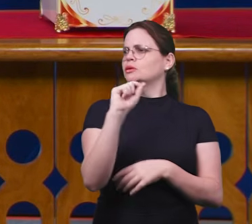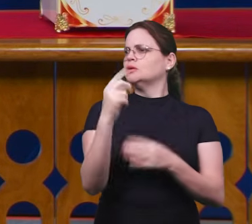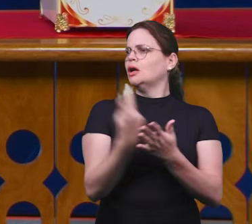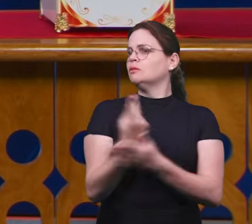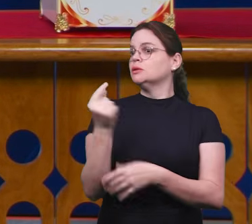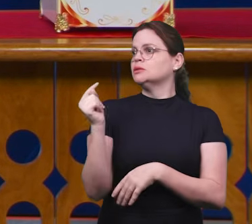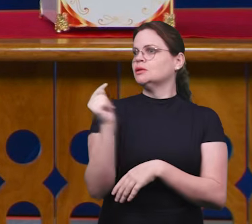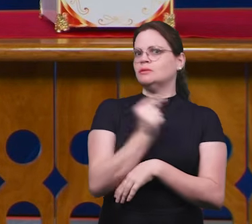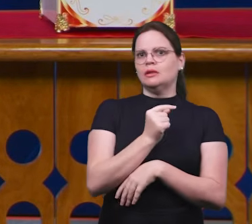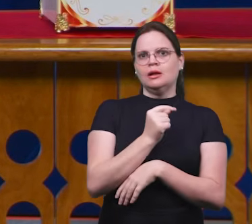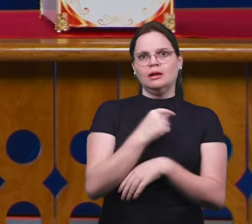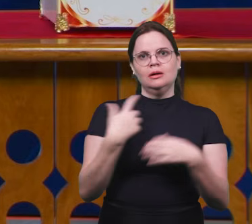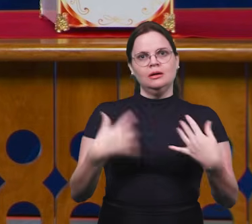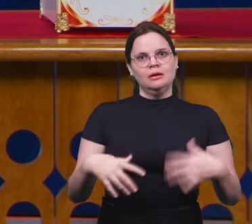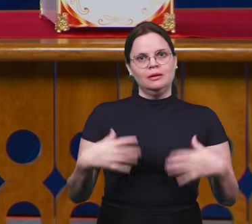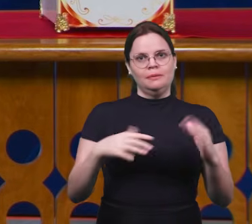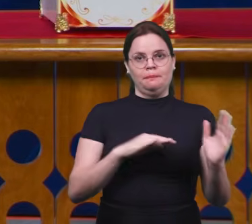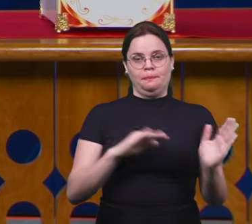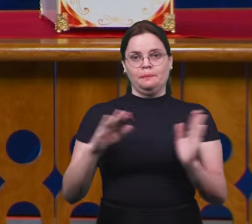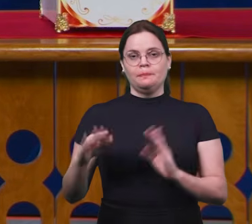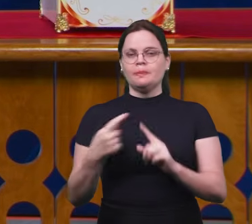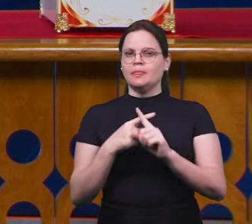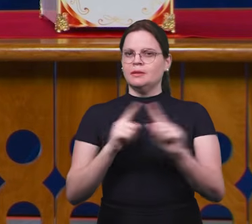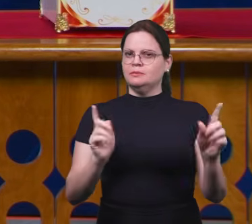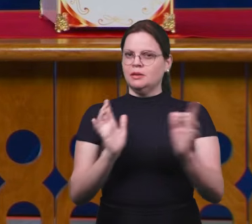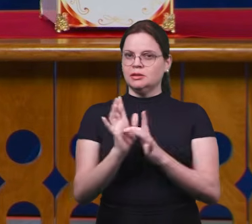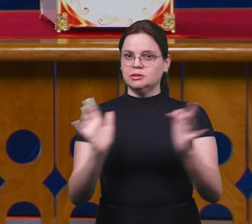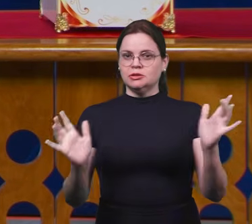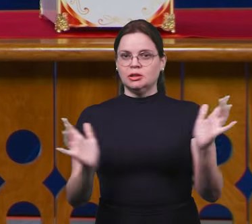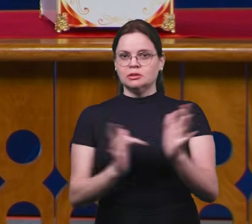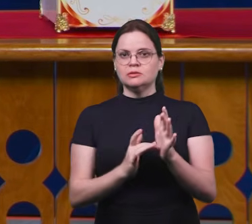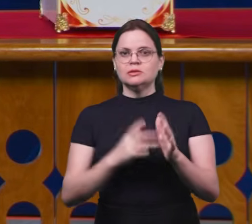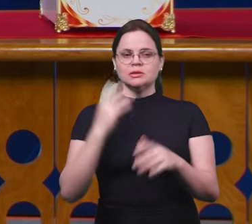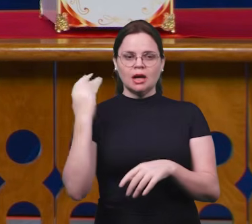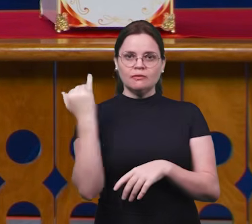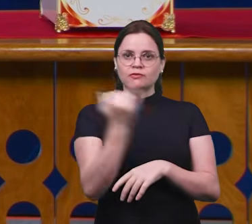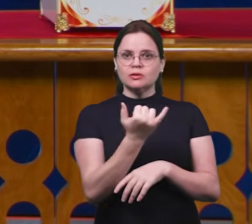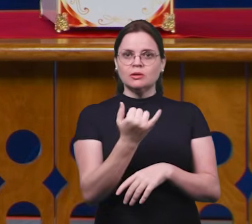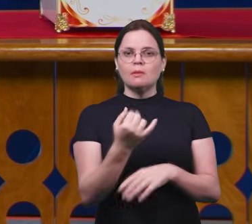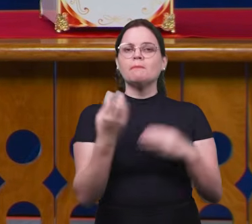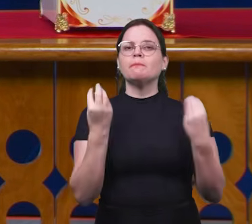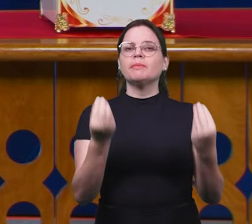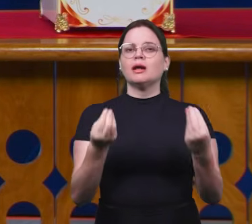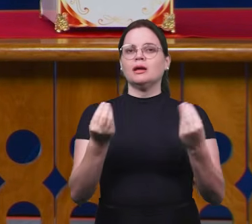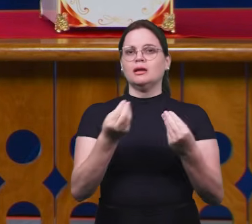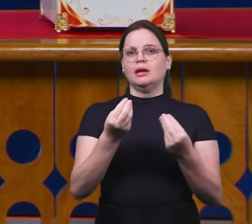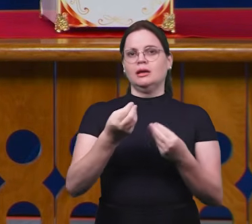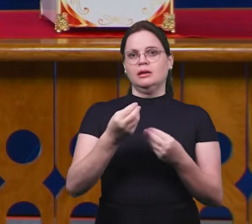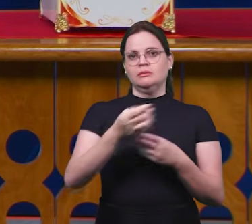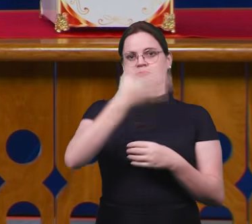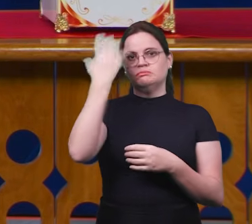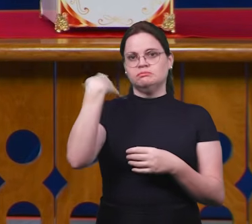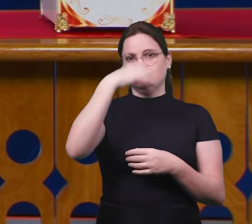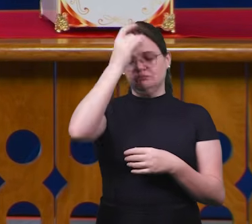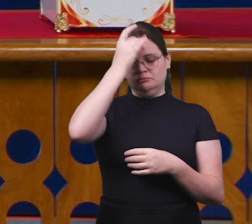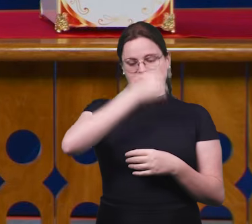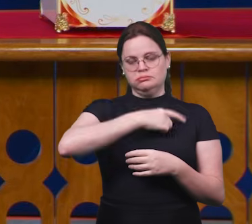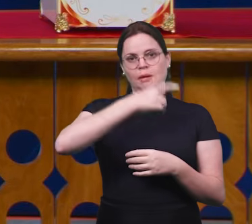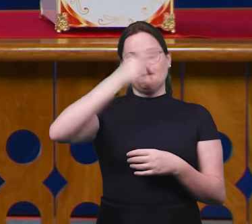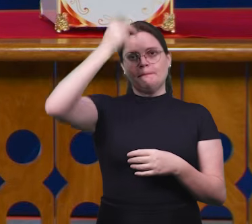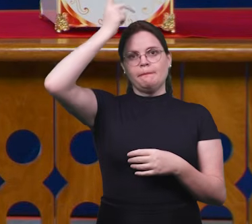está acontecendo? Mas o Senhor Jesus disse, para que o Pentecostes? E nós vimos